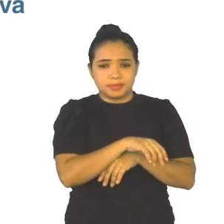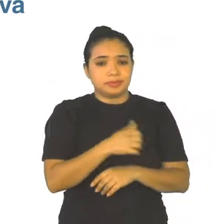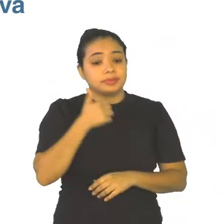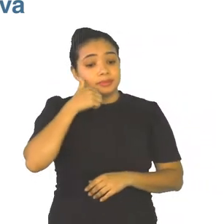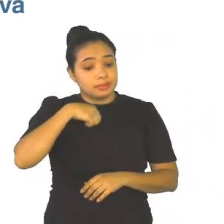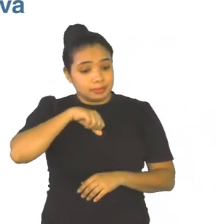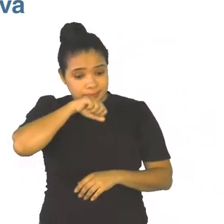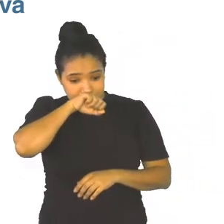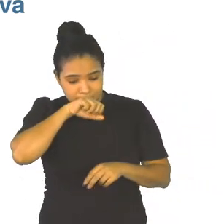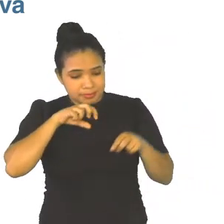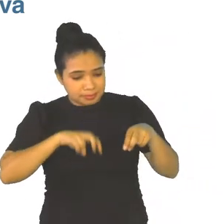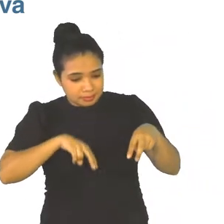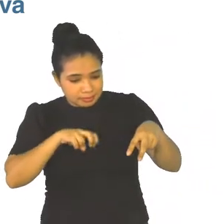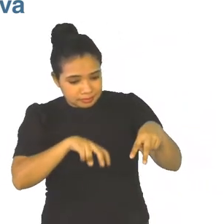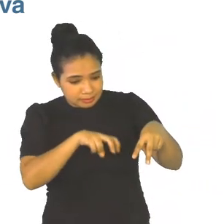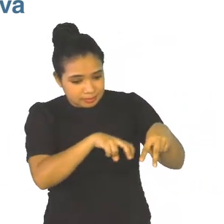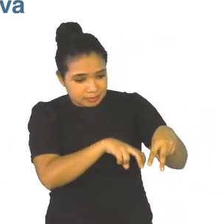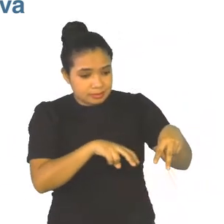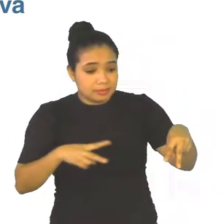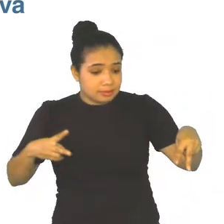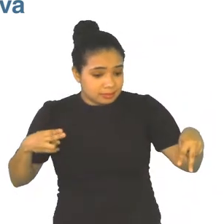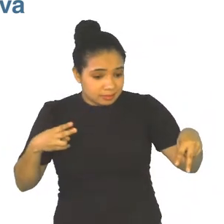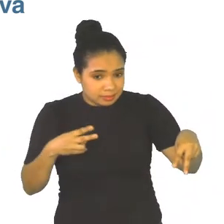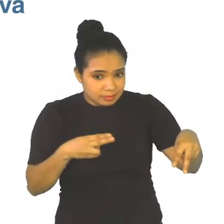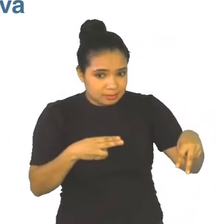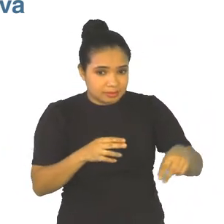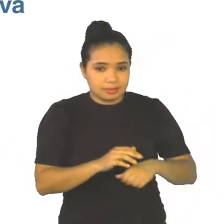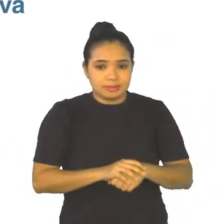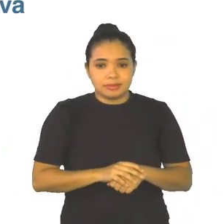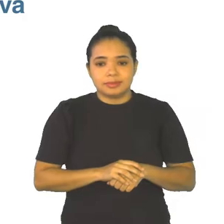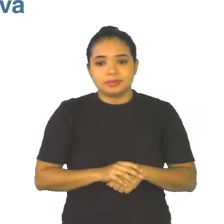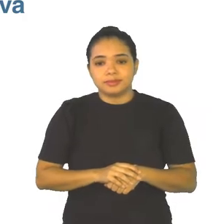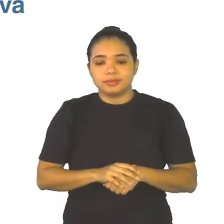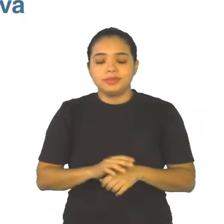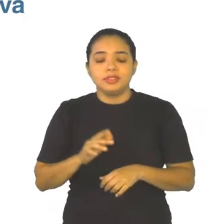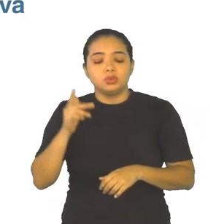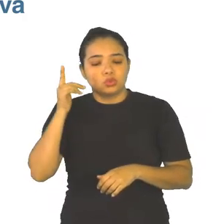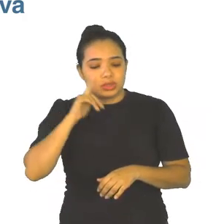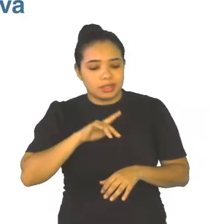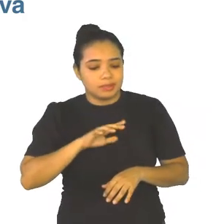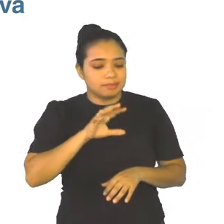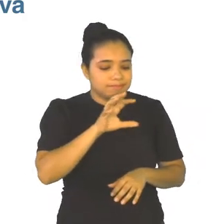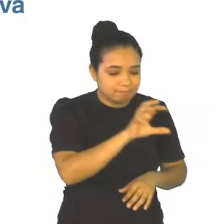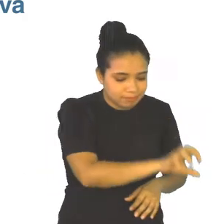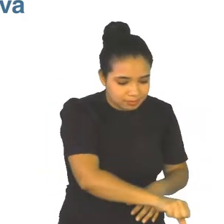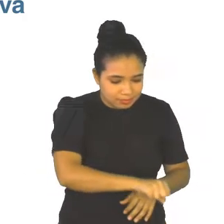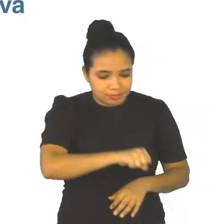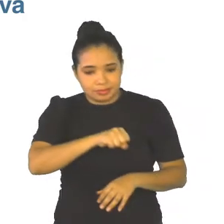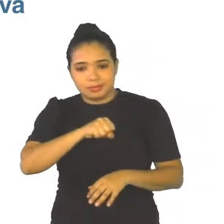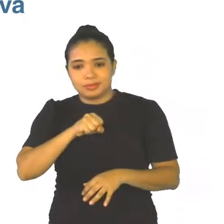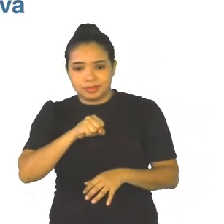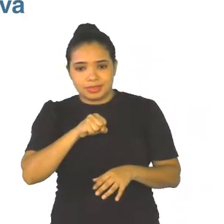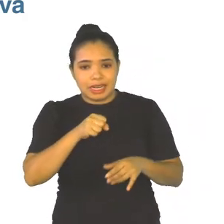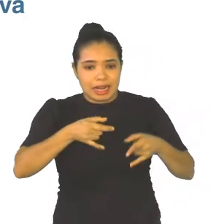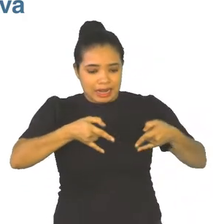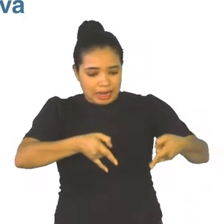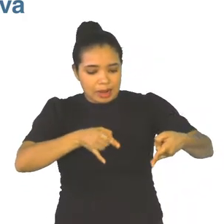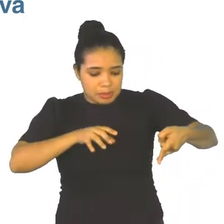correndo atrás com a tesoura na mão. A muito custo, consegue tirar a filha que estava debaixo da